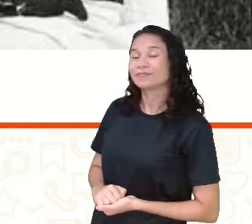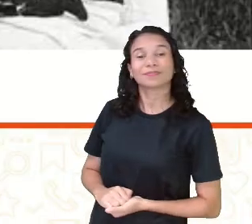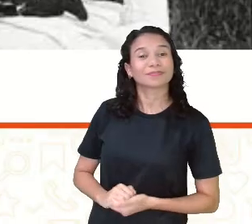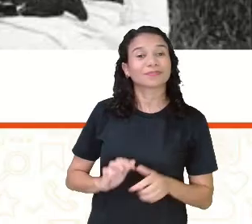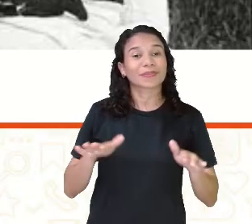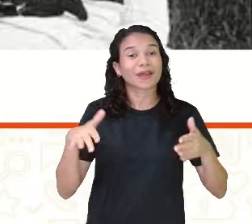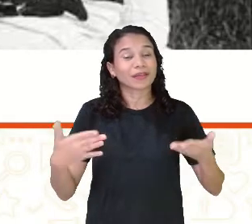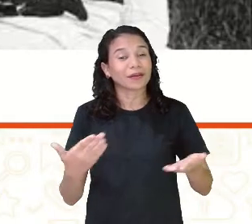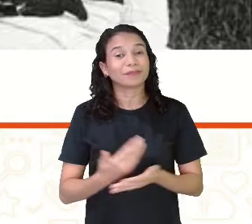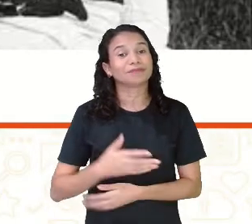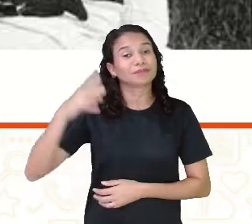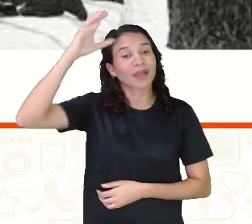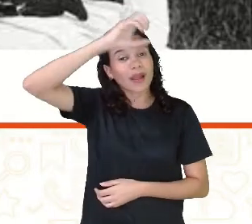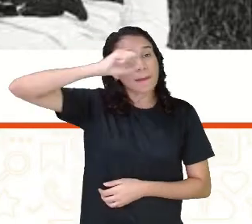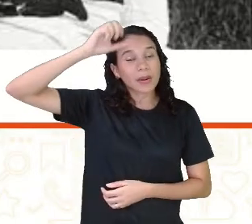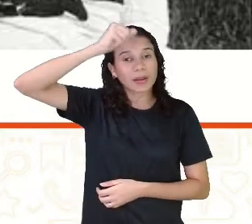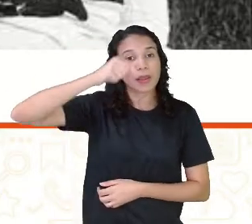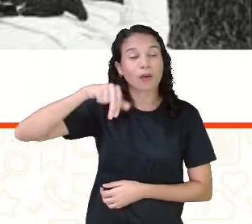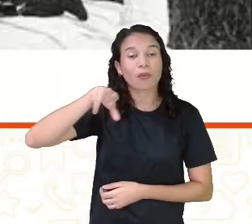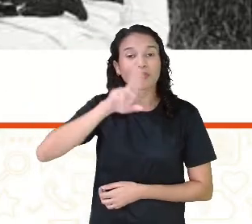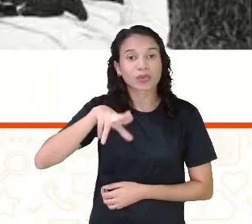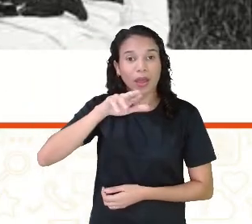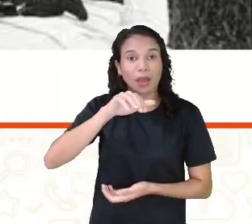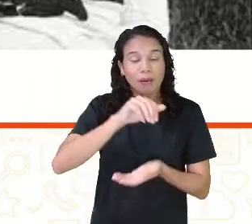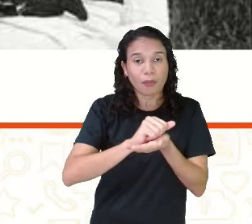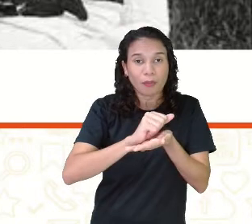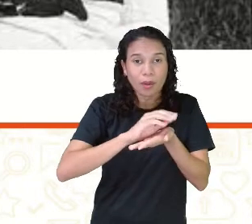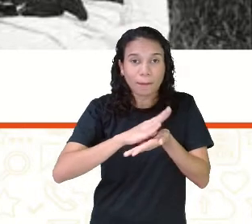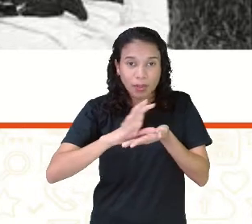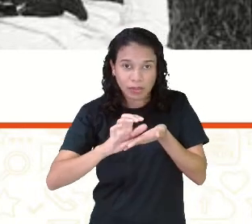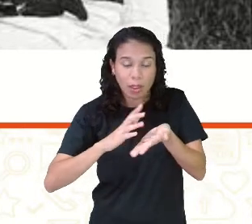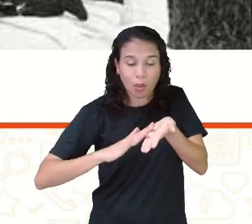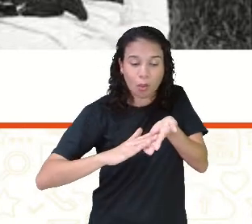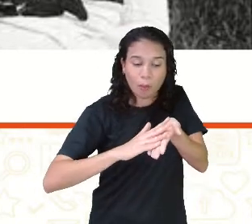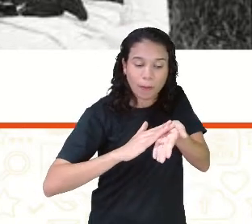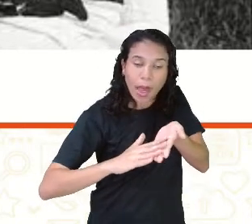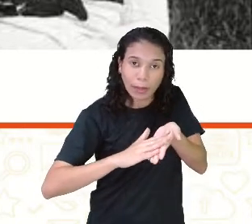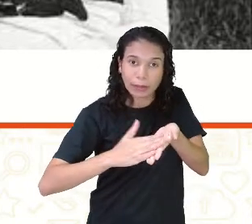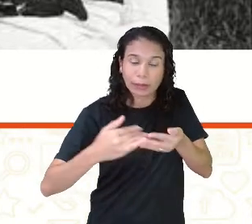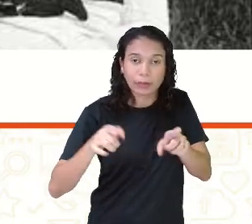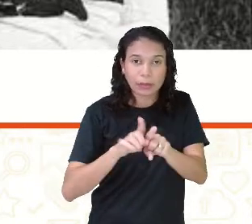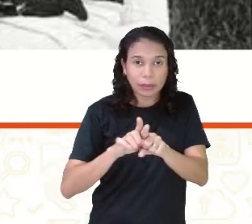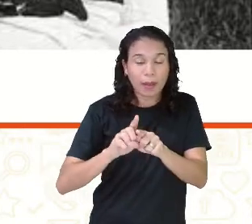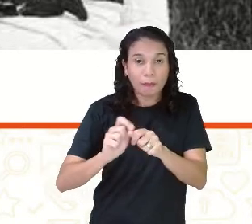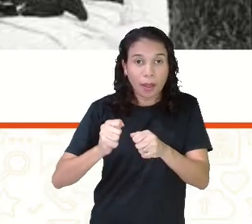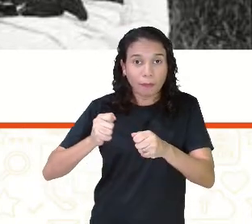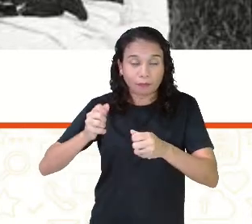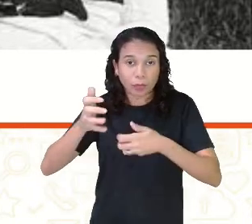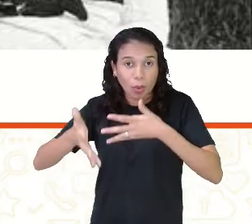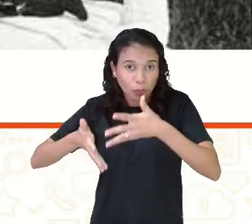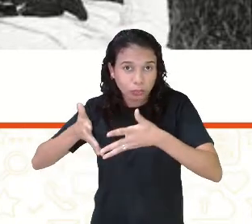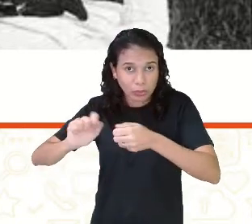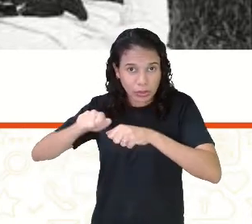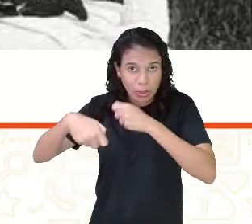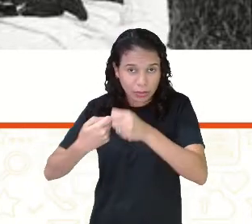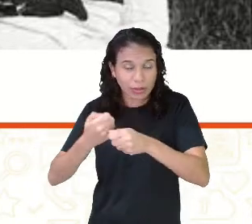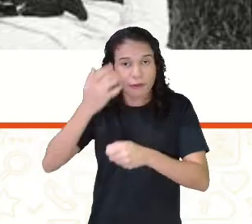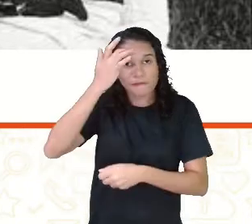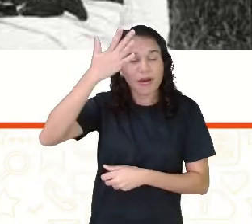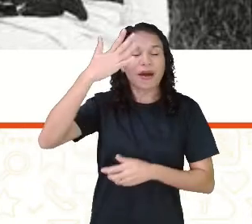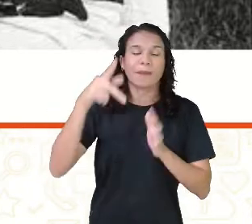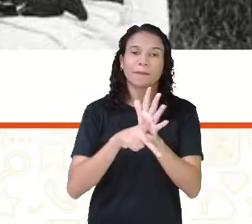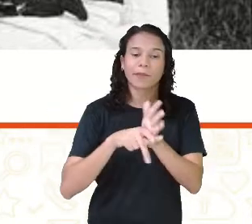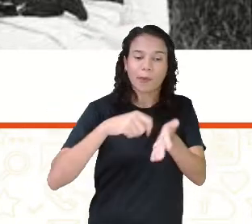Então, ela aprendeu os alfabetos Braille, o manual, o que facilitou a sua escrita e leitura. Então,